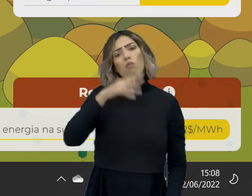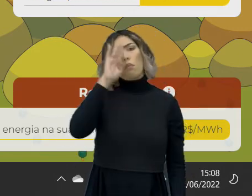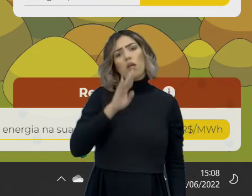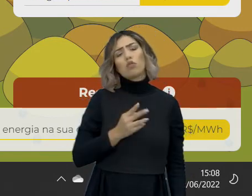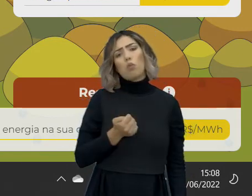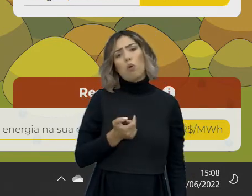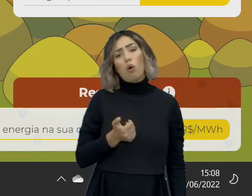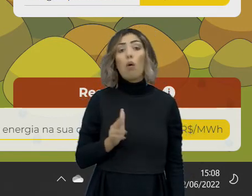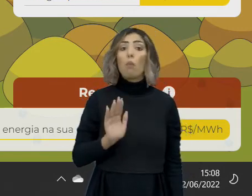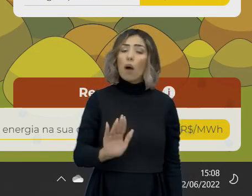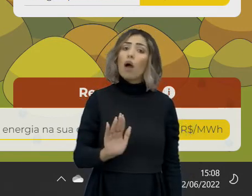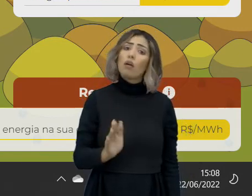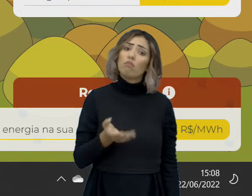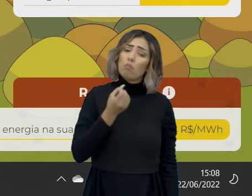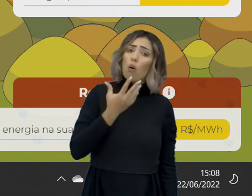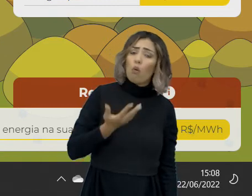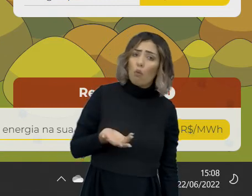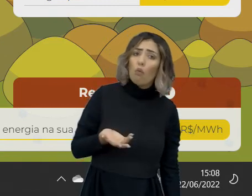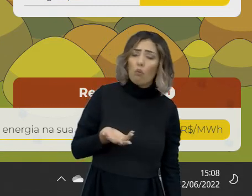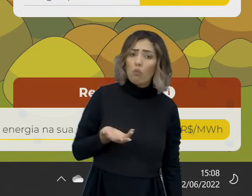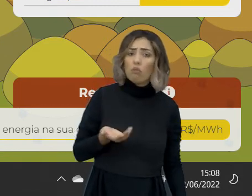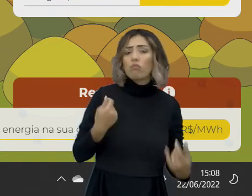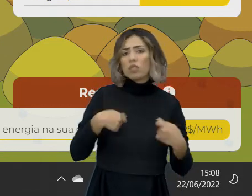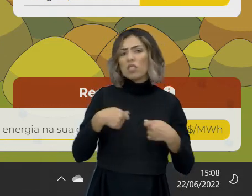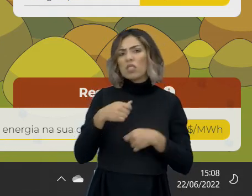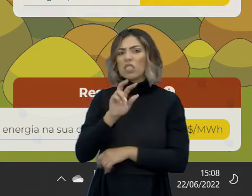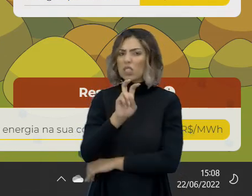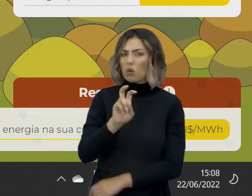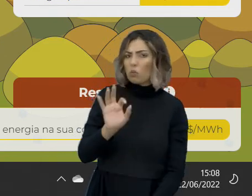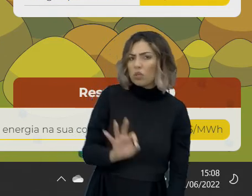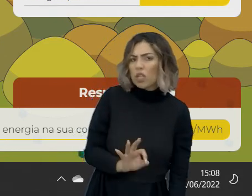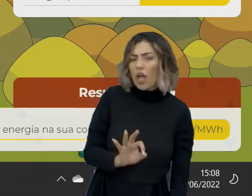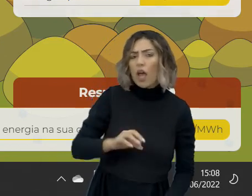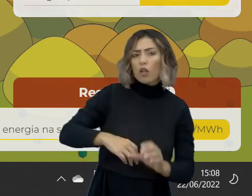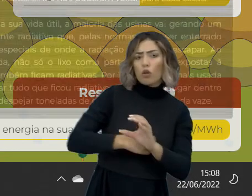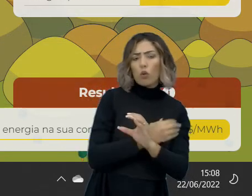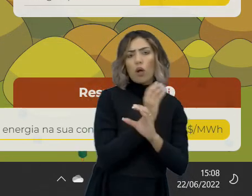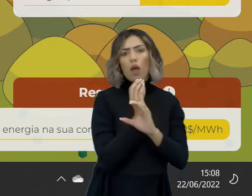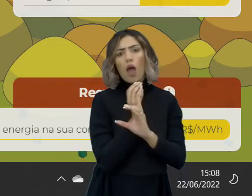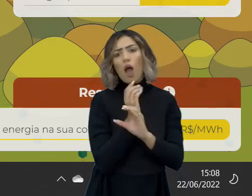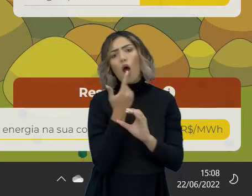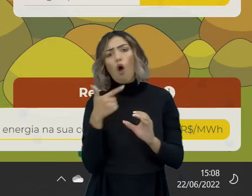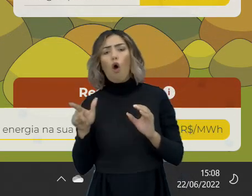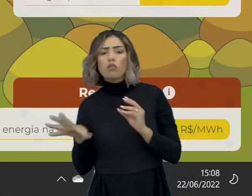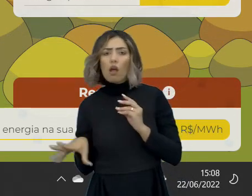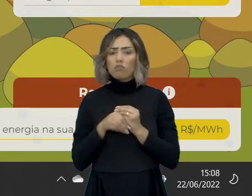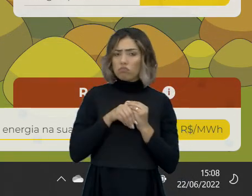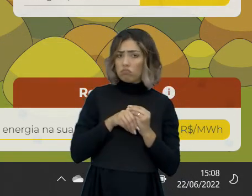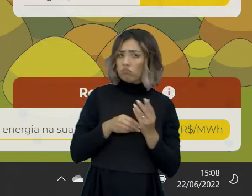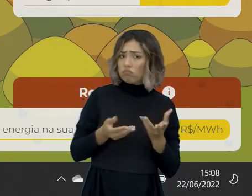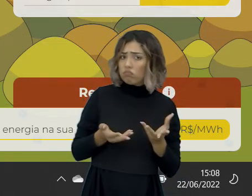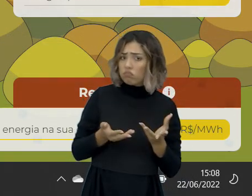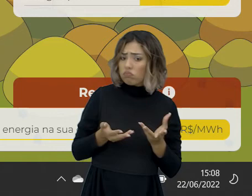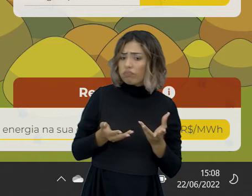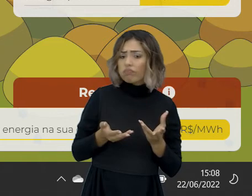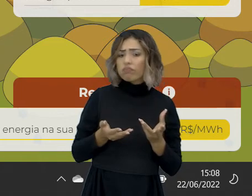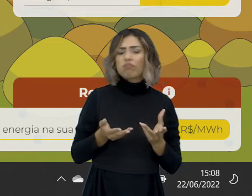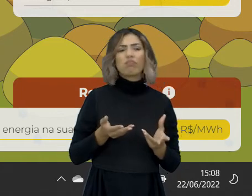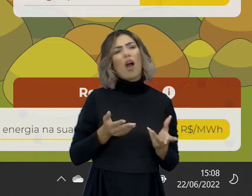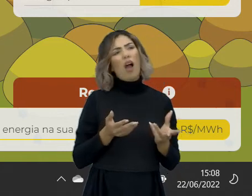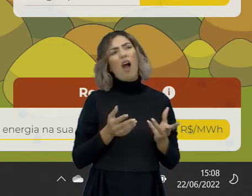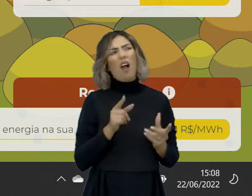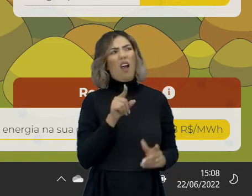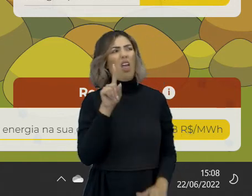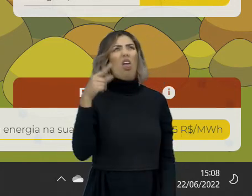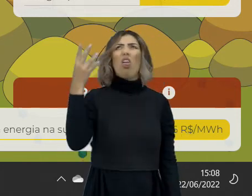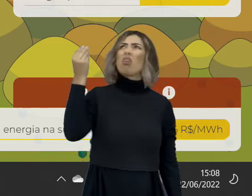porque precisa de... Você quer tentar dividir? 5%. Uns 5% a nuclear e as outras 2 a gente completa? Eu acho que ainda vai ficar muito para essas